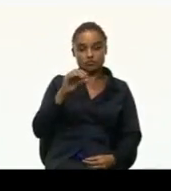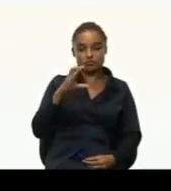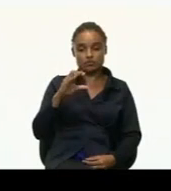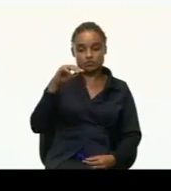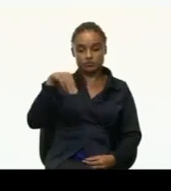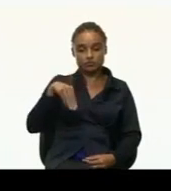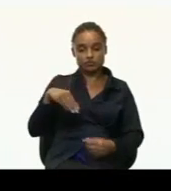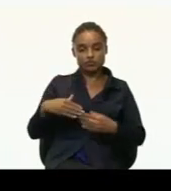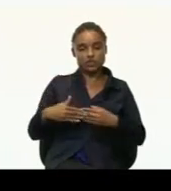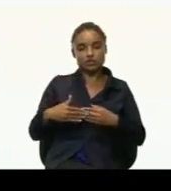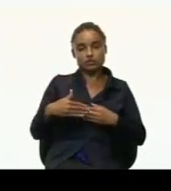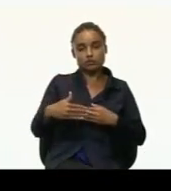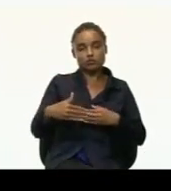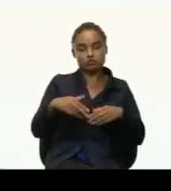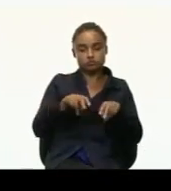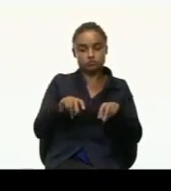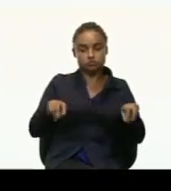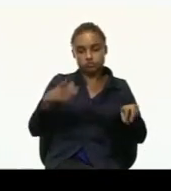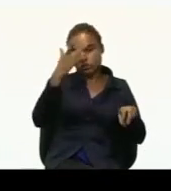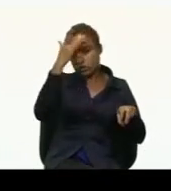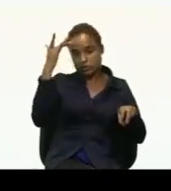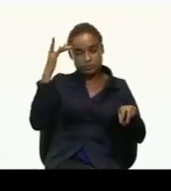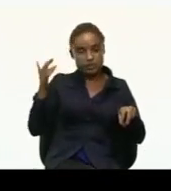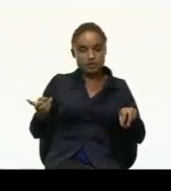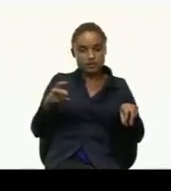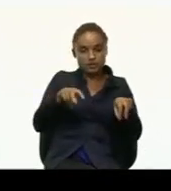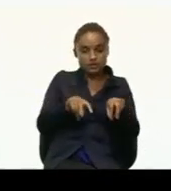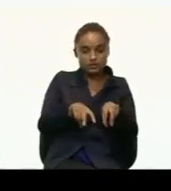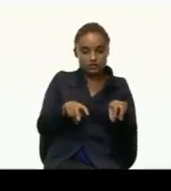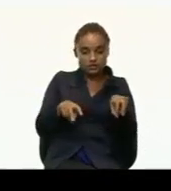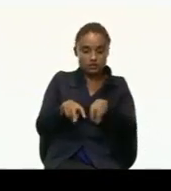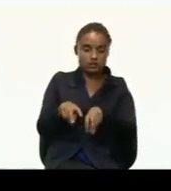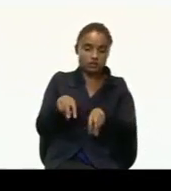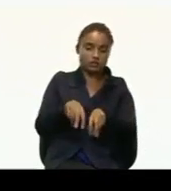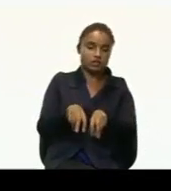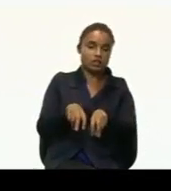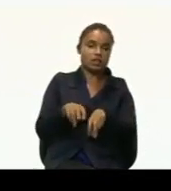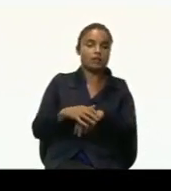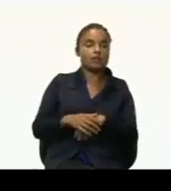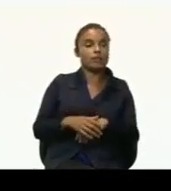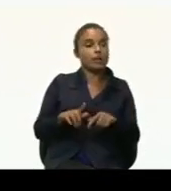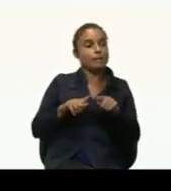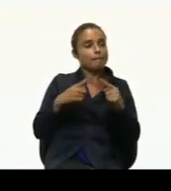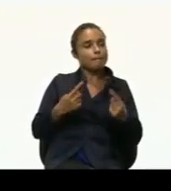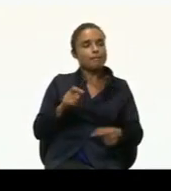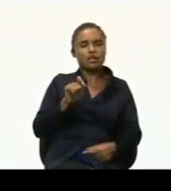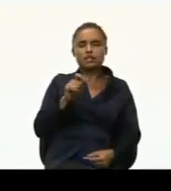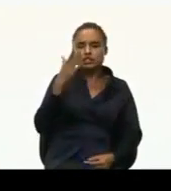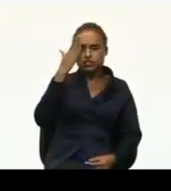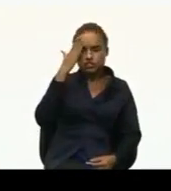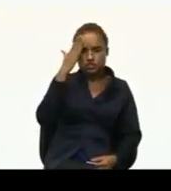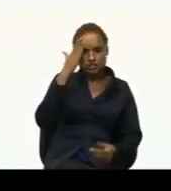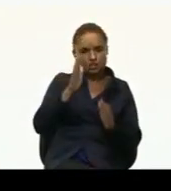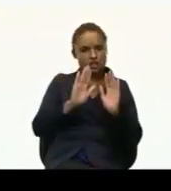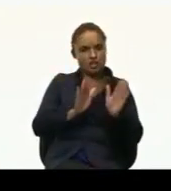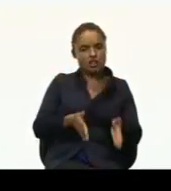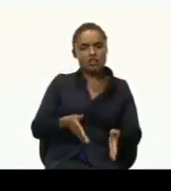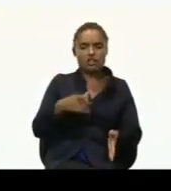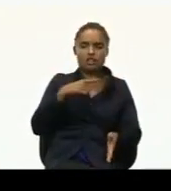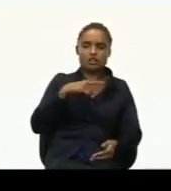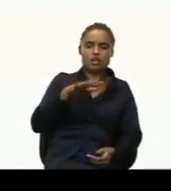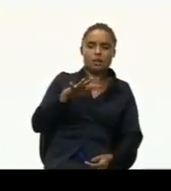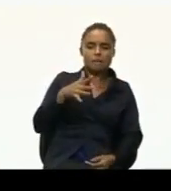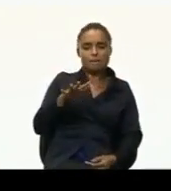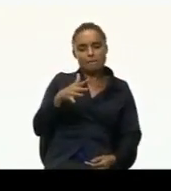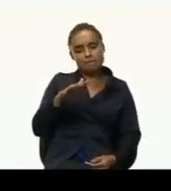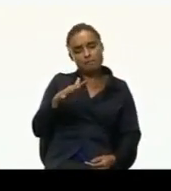de espaço para o trabalhador sentar, tá? E a gente sabe que, em média, vou